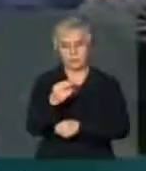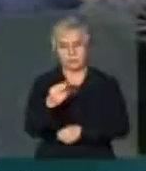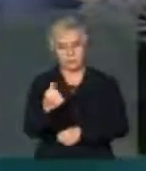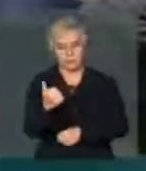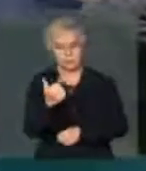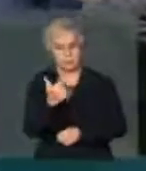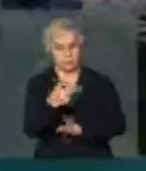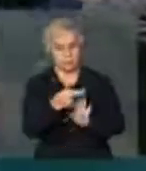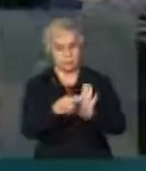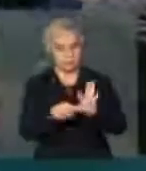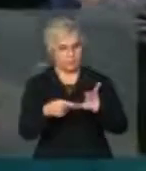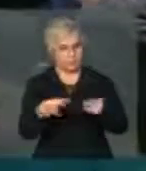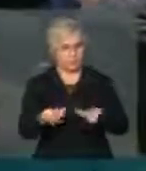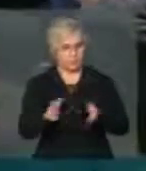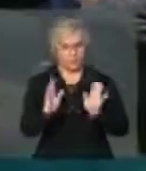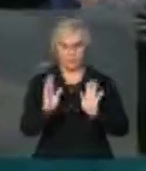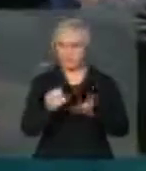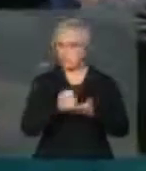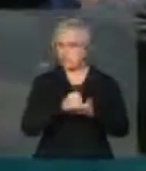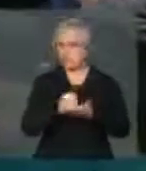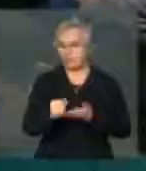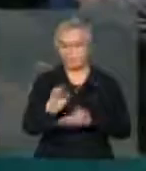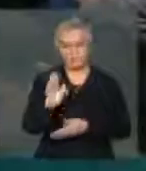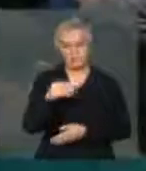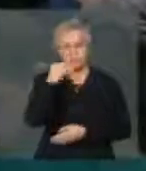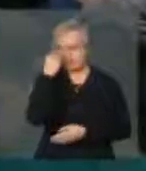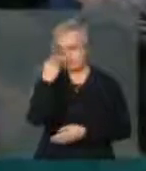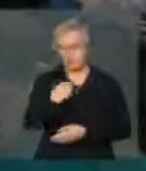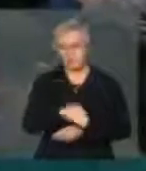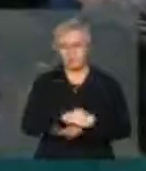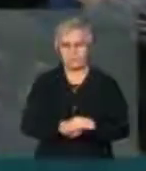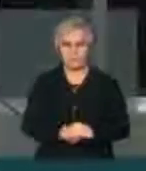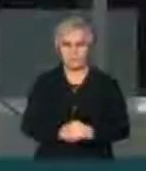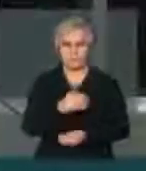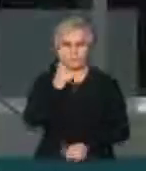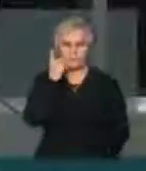programa, ele já está fatado ao fracasso. Deputado Cibá Machado, como líder.